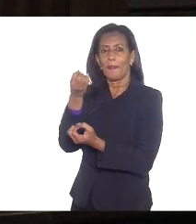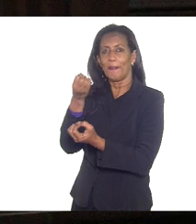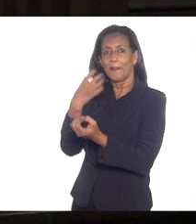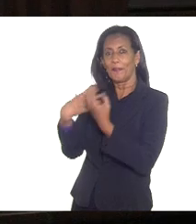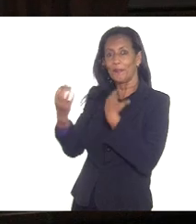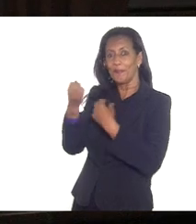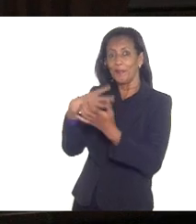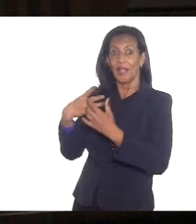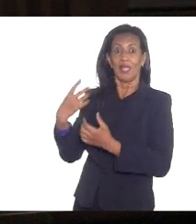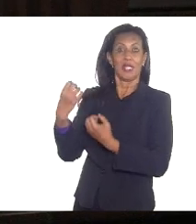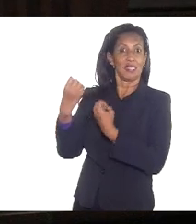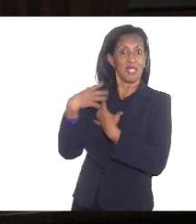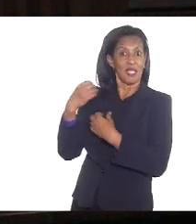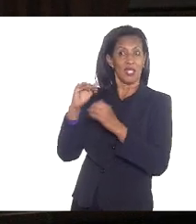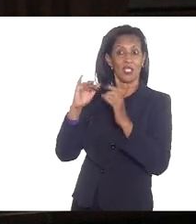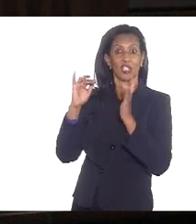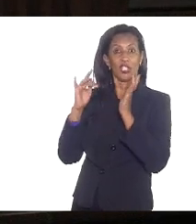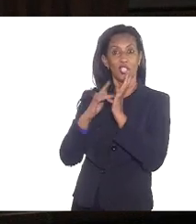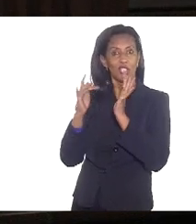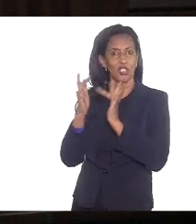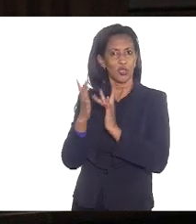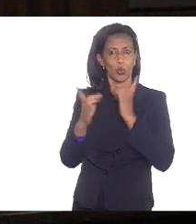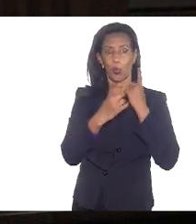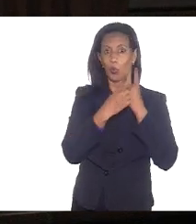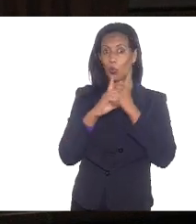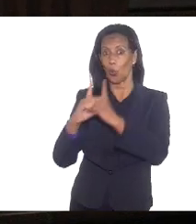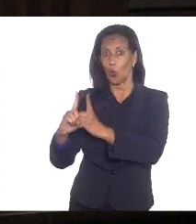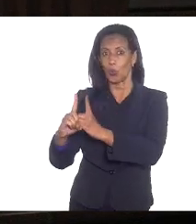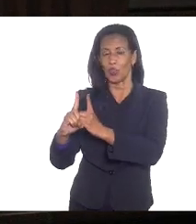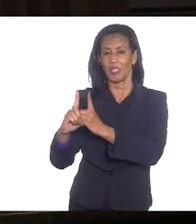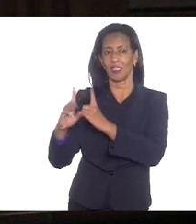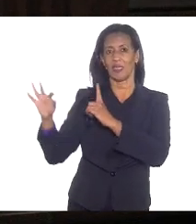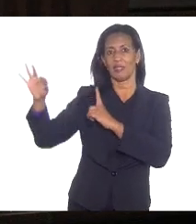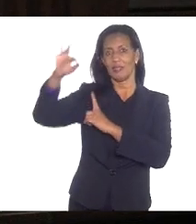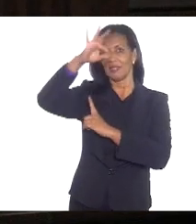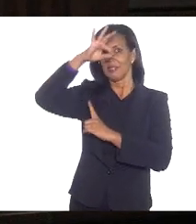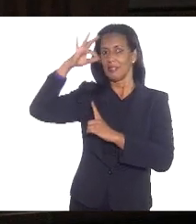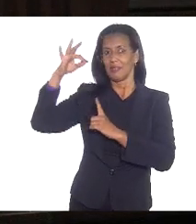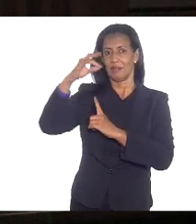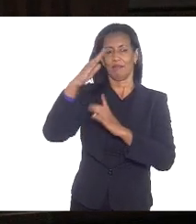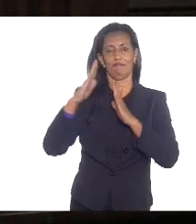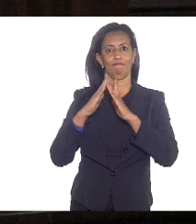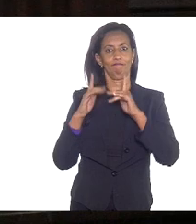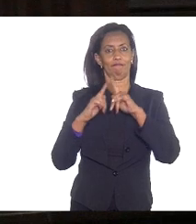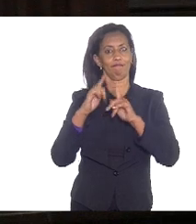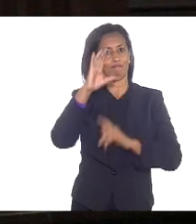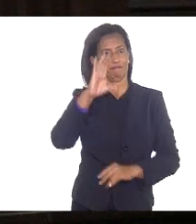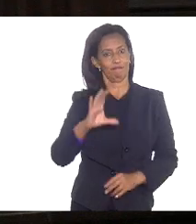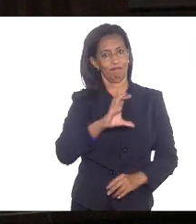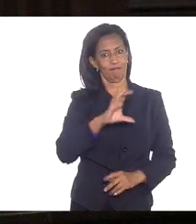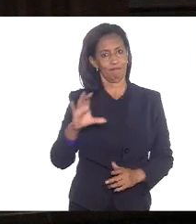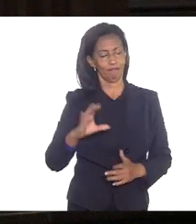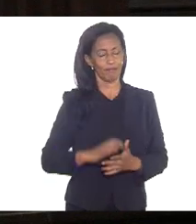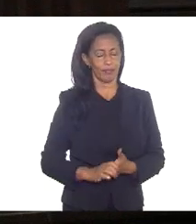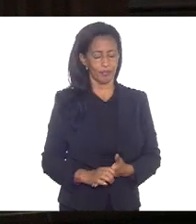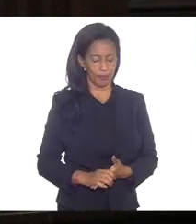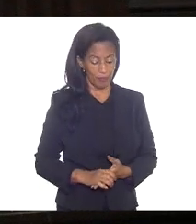de Jesus e a doutrina da Santa Igreja Católica. Pois